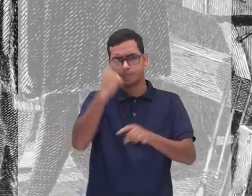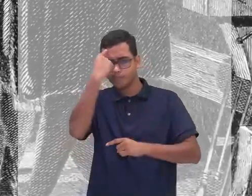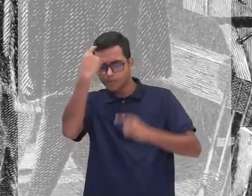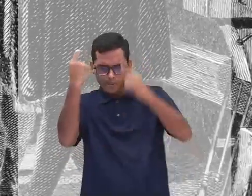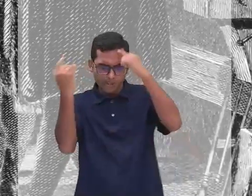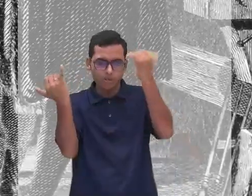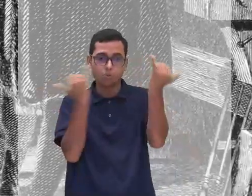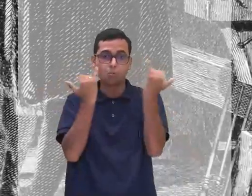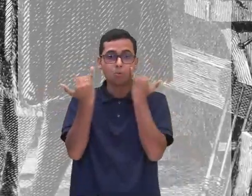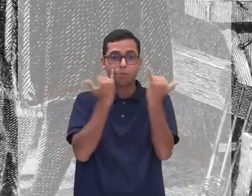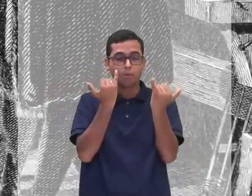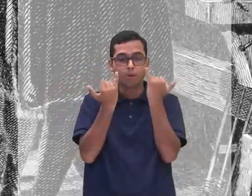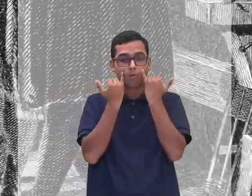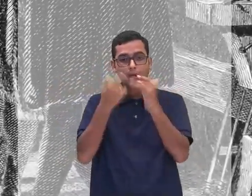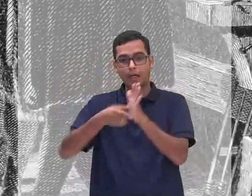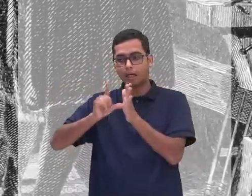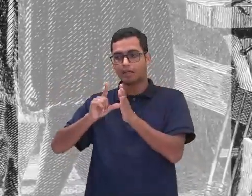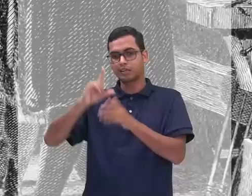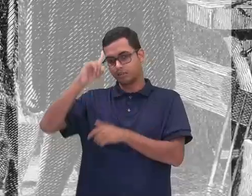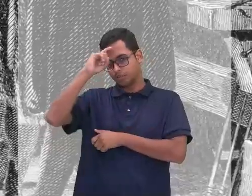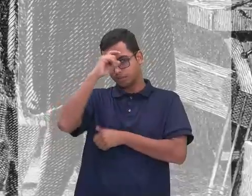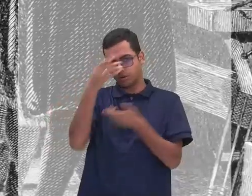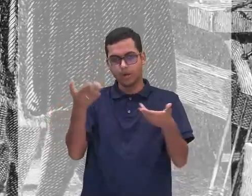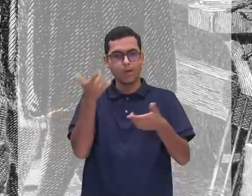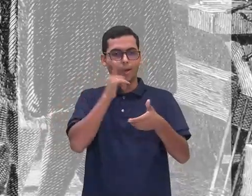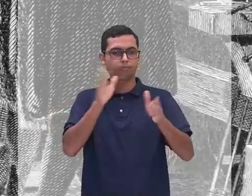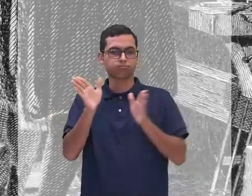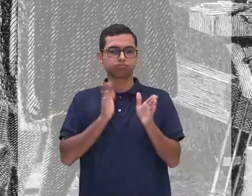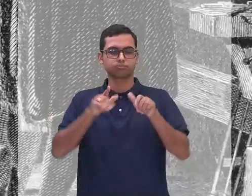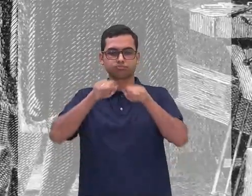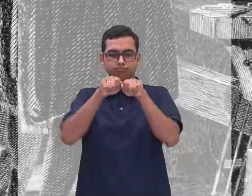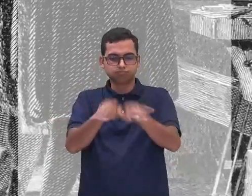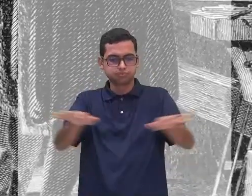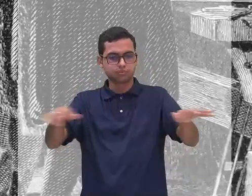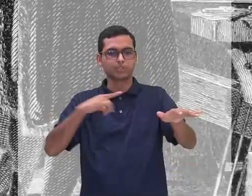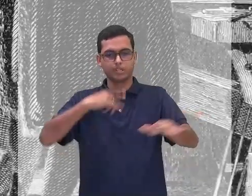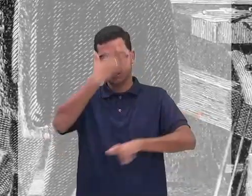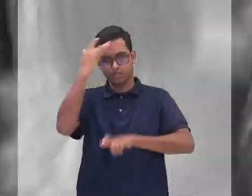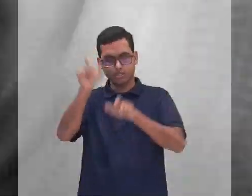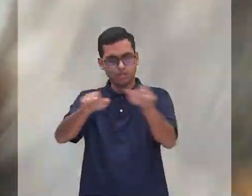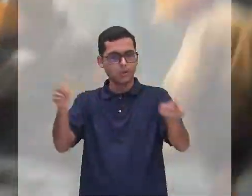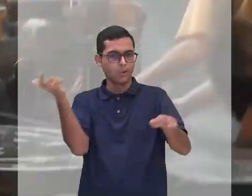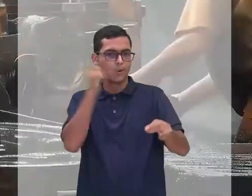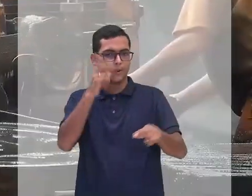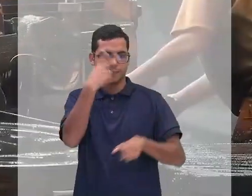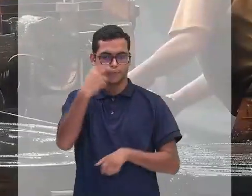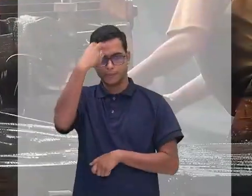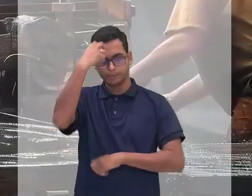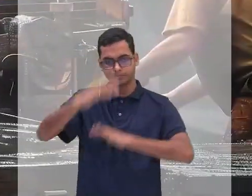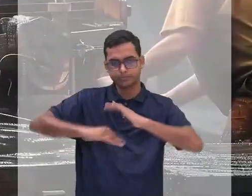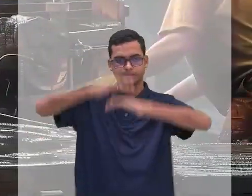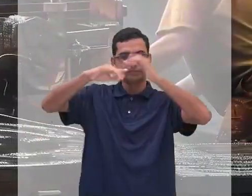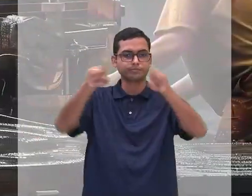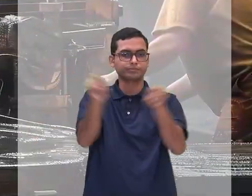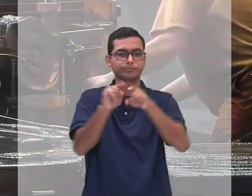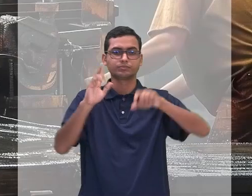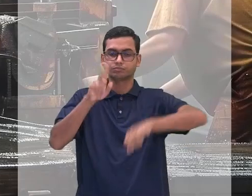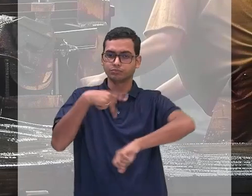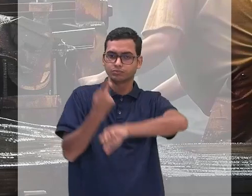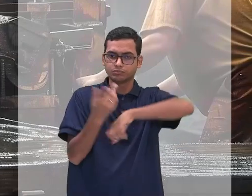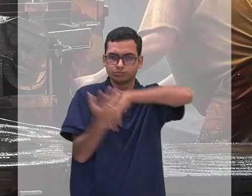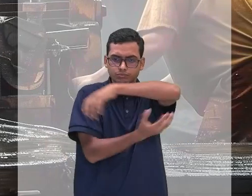poucos se tornou acessível, impulsionando o desenvolvimento intelectual e cultural. A Revolução